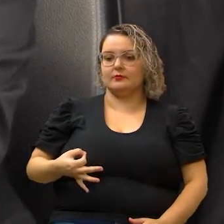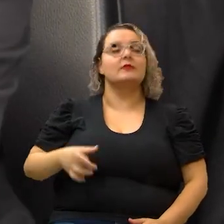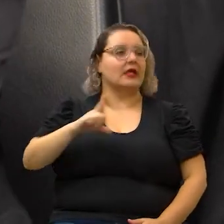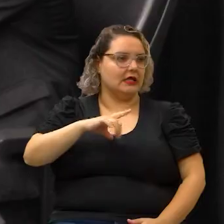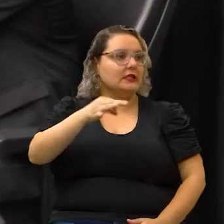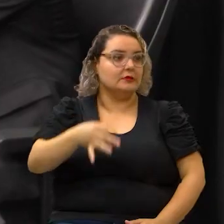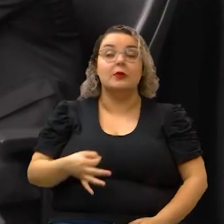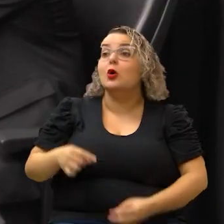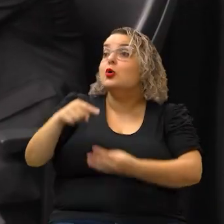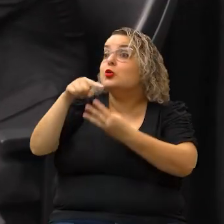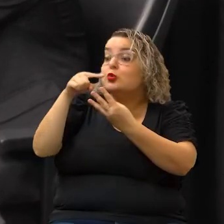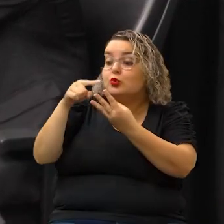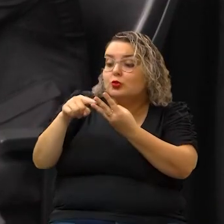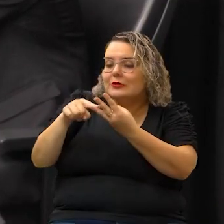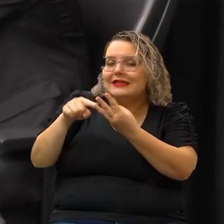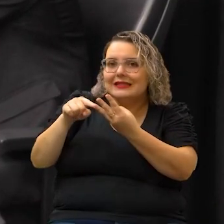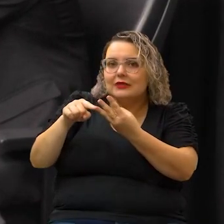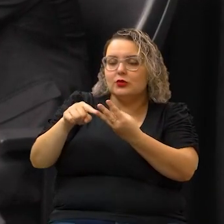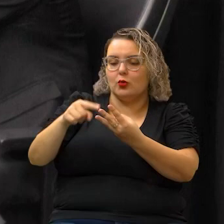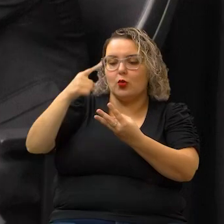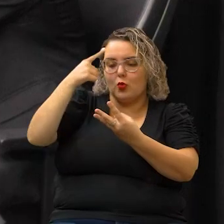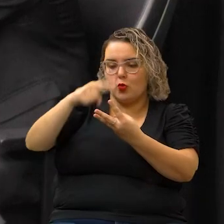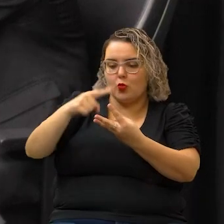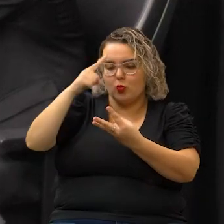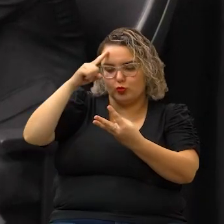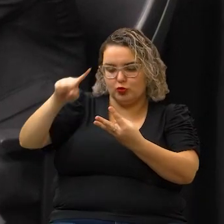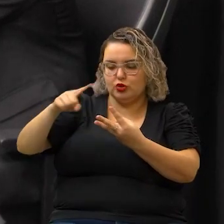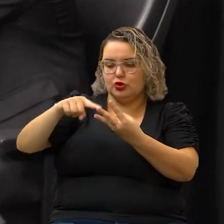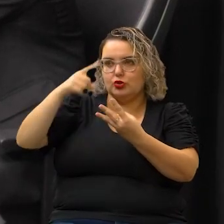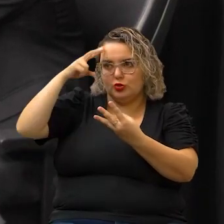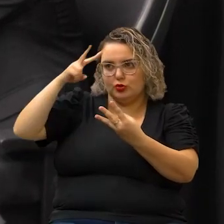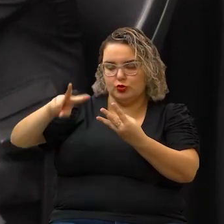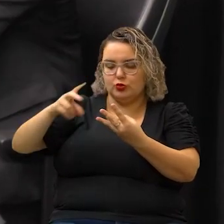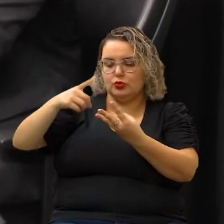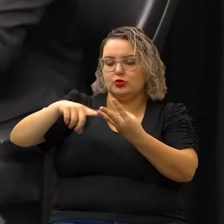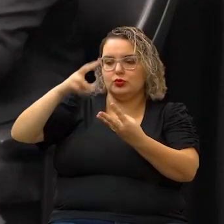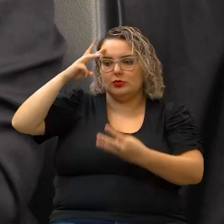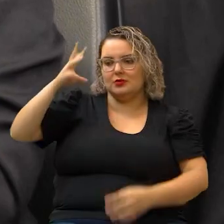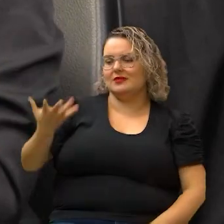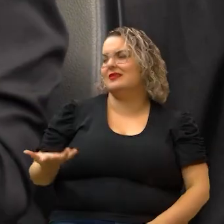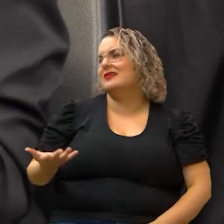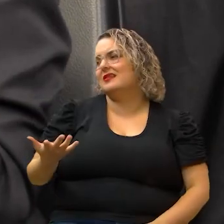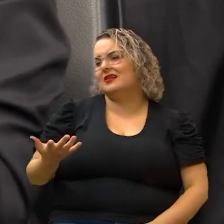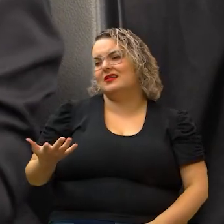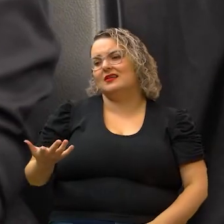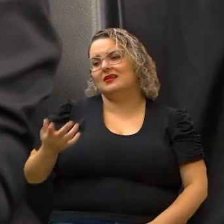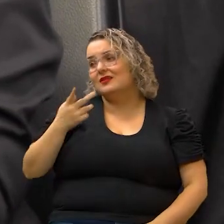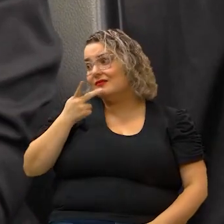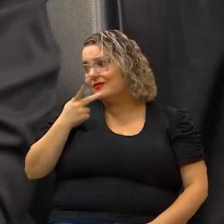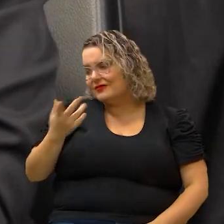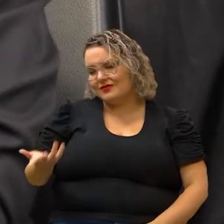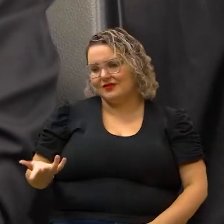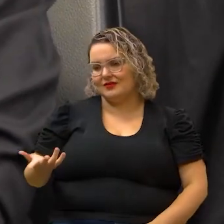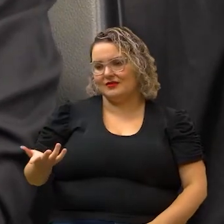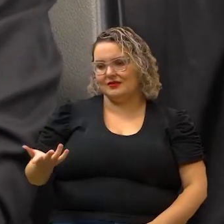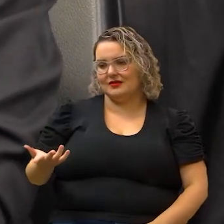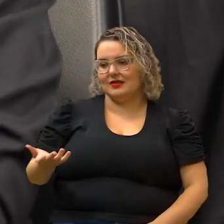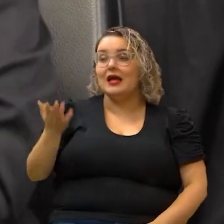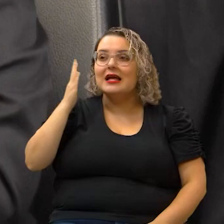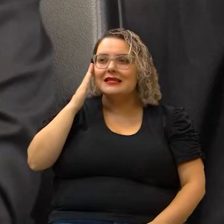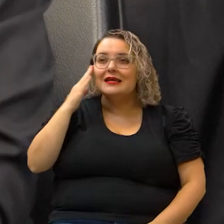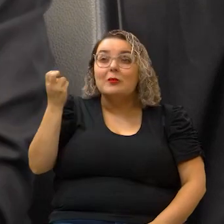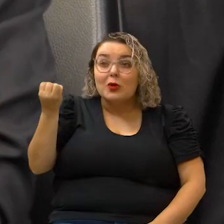hoje que no terceiro, tem essa convicção? Não, mas no terceiro dia, a Renata falou, não dá mais, eu vou ter que falar para você. Ela